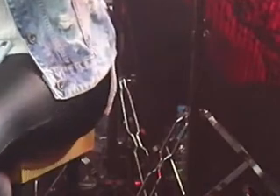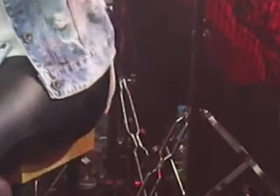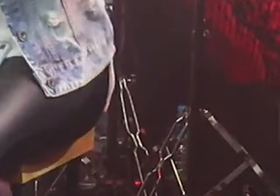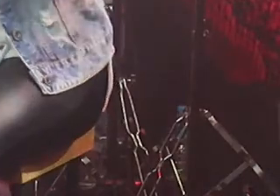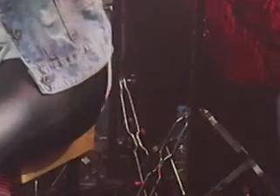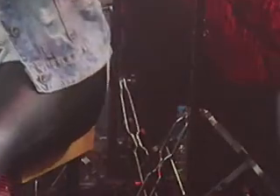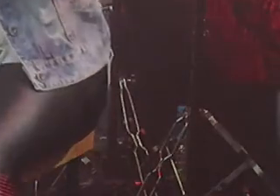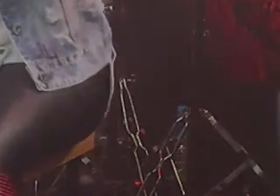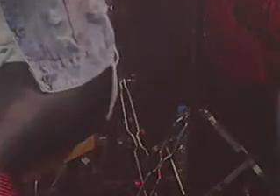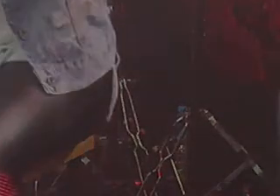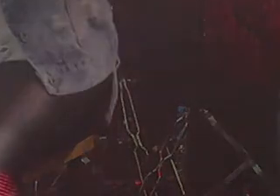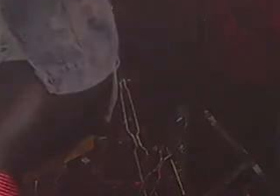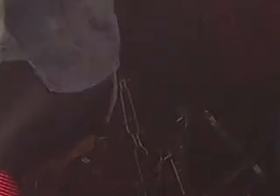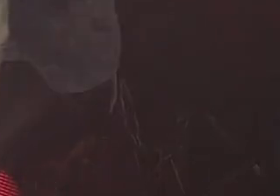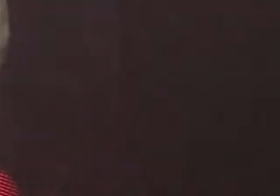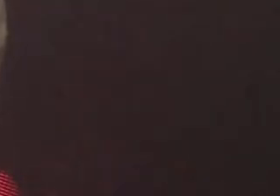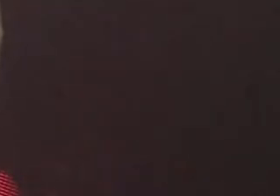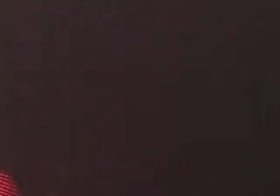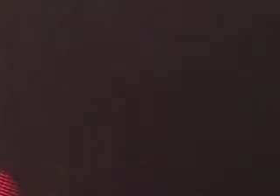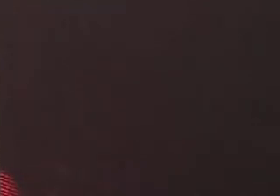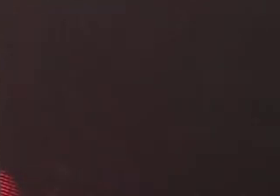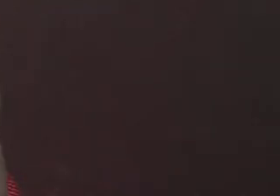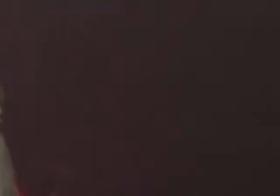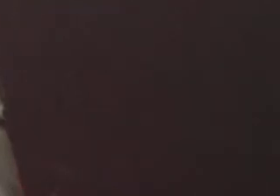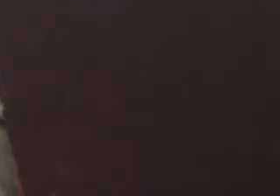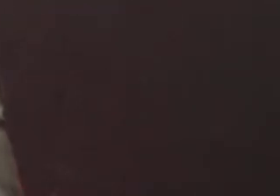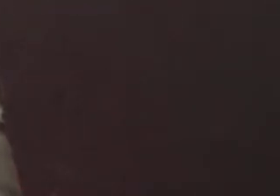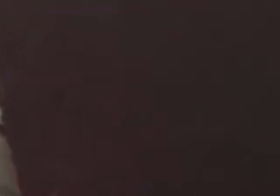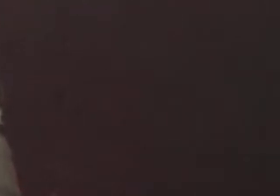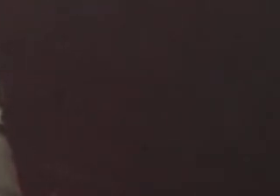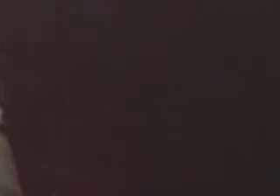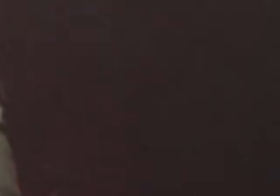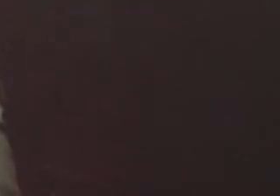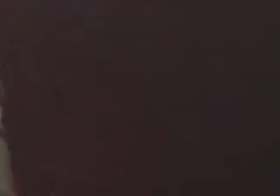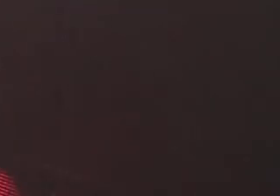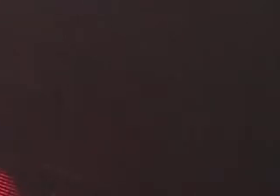Coisa boa, rapaz. Sai um rock nessa viola aí também, ou não?